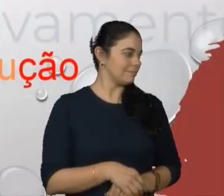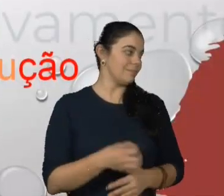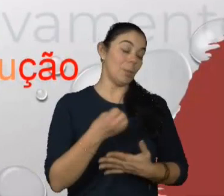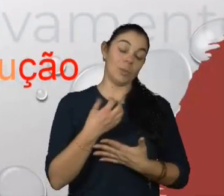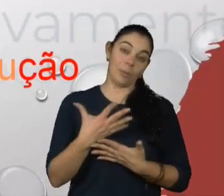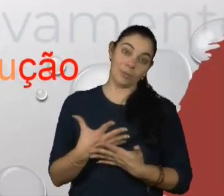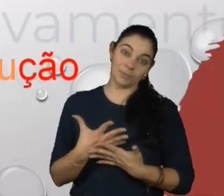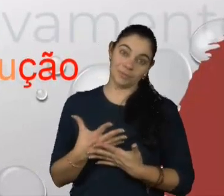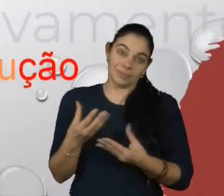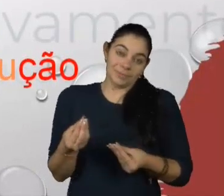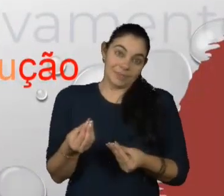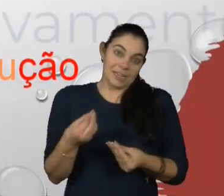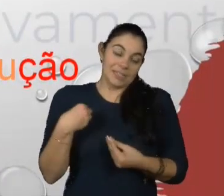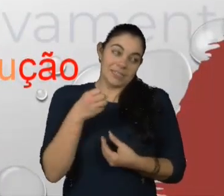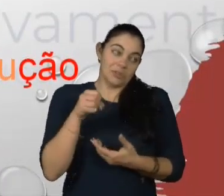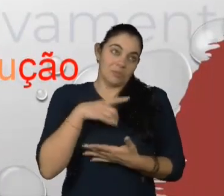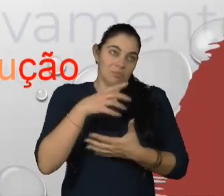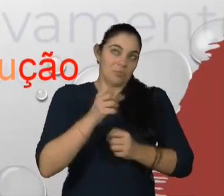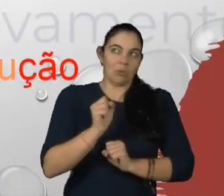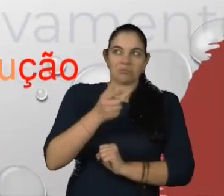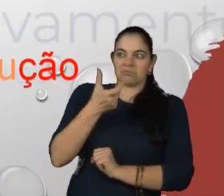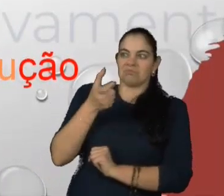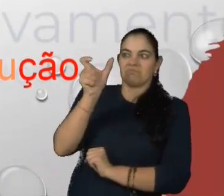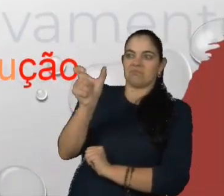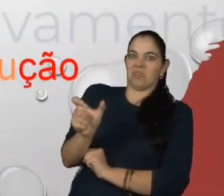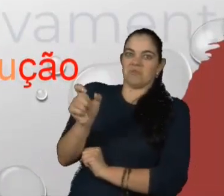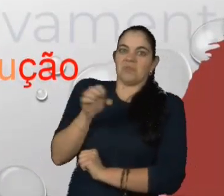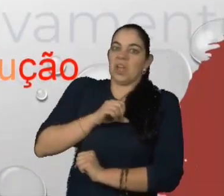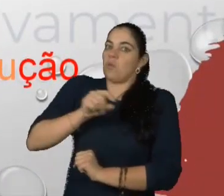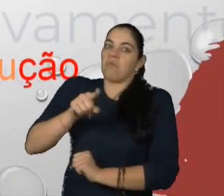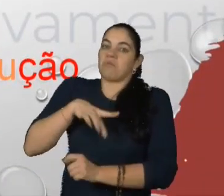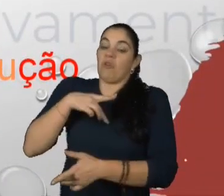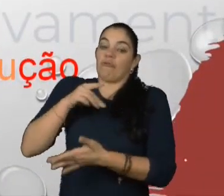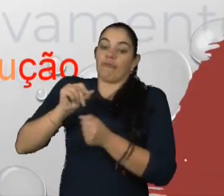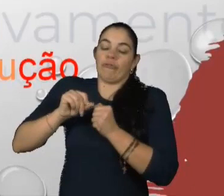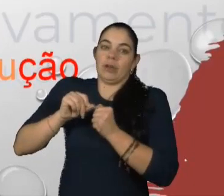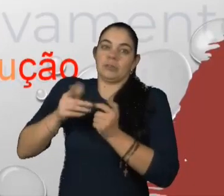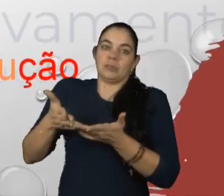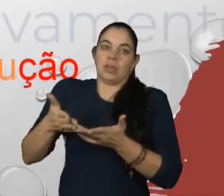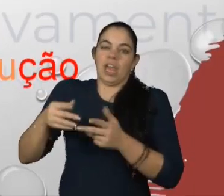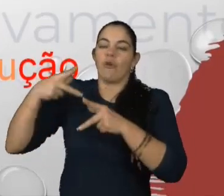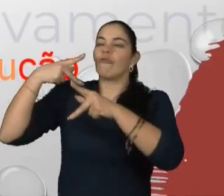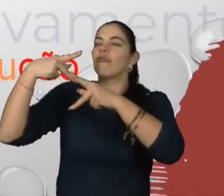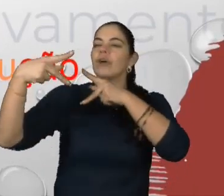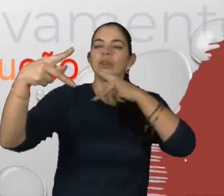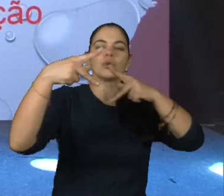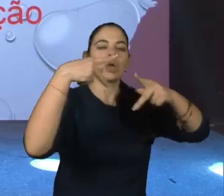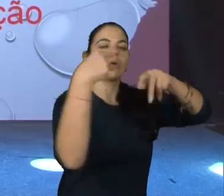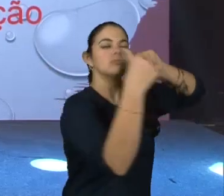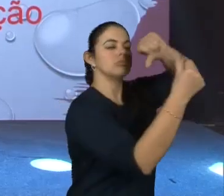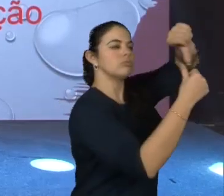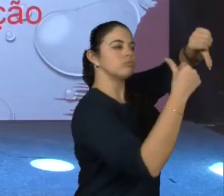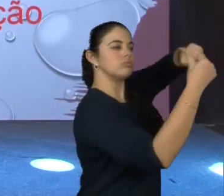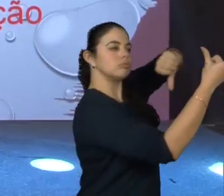Bom, se eu posso me definir sem dizer o que eu faço, eu sou o vento que espalha a mudança. E